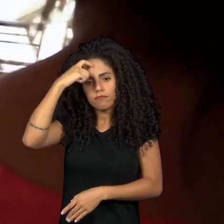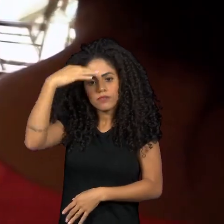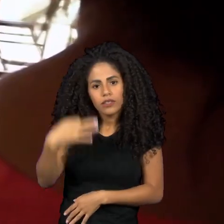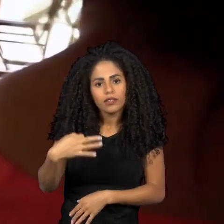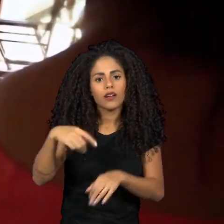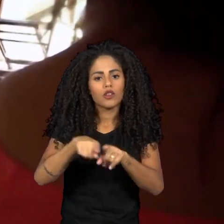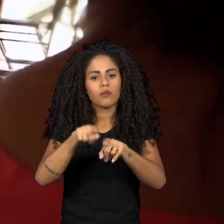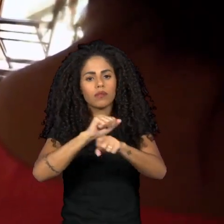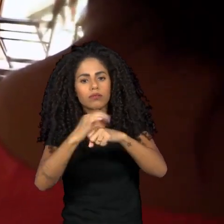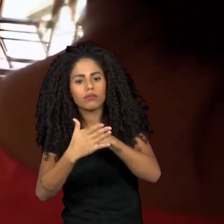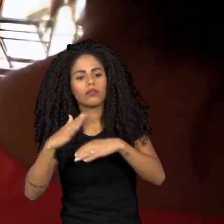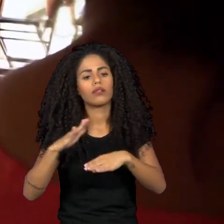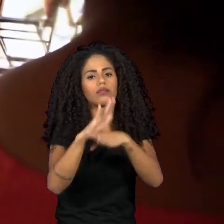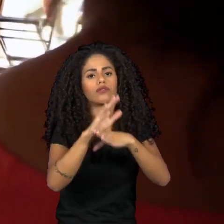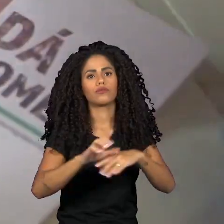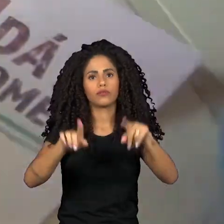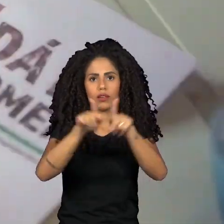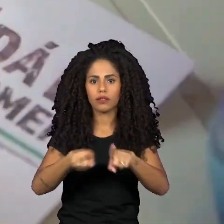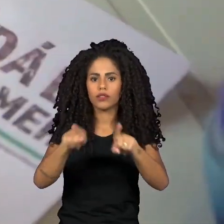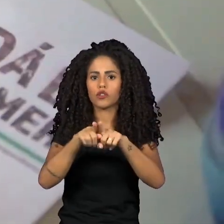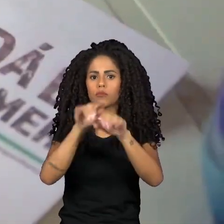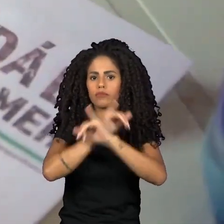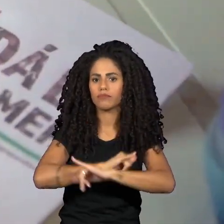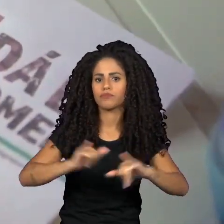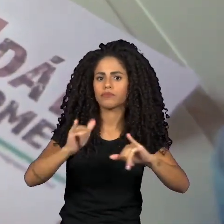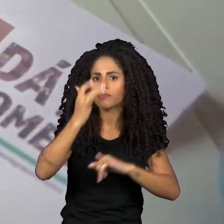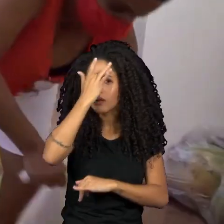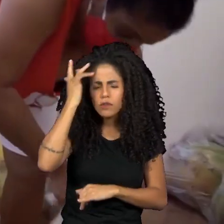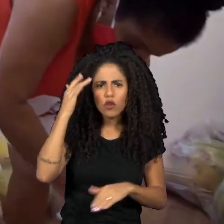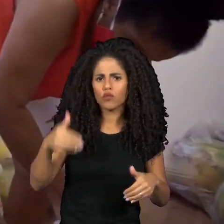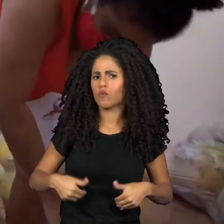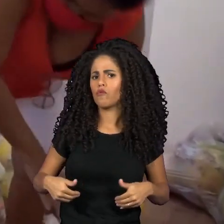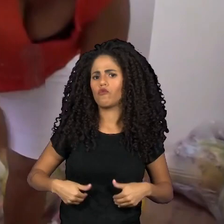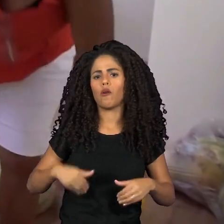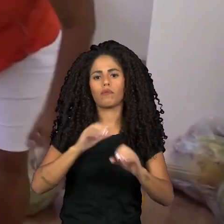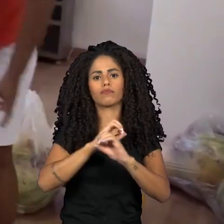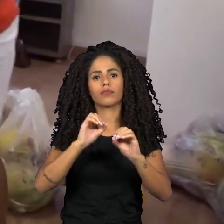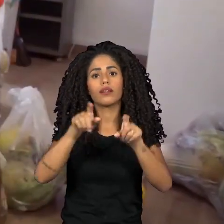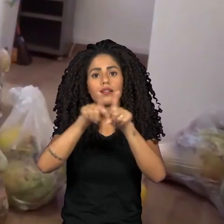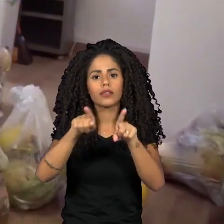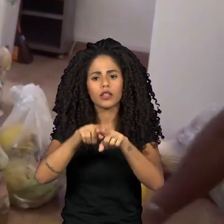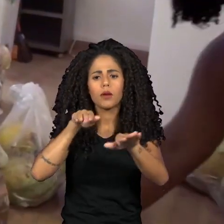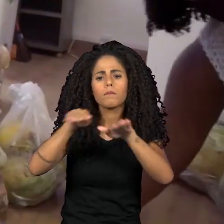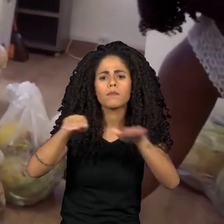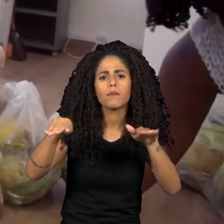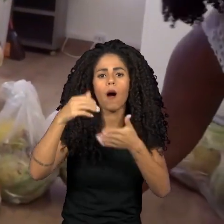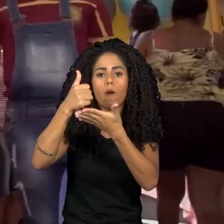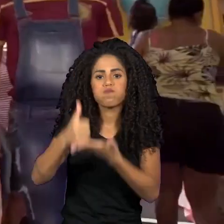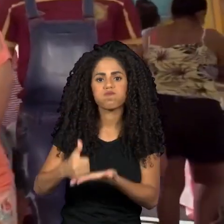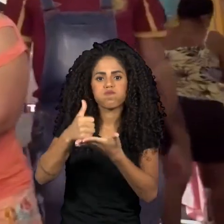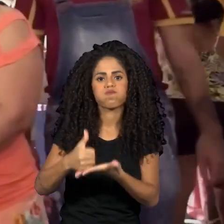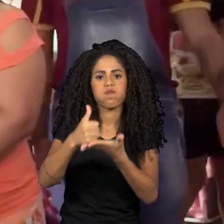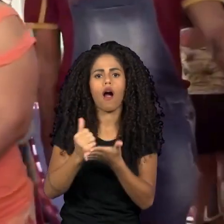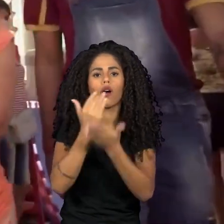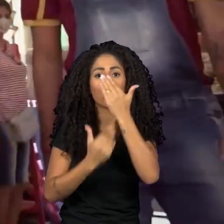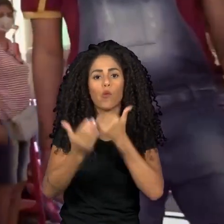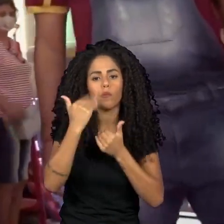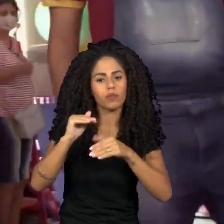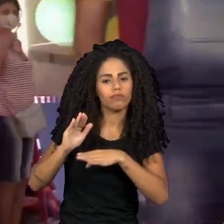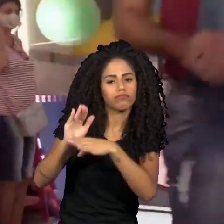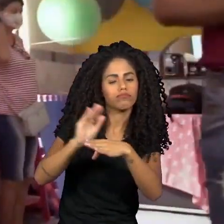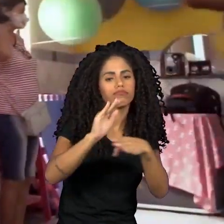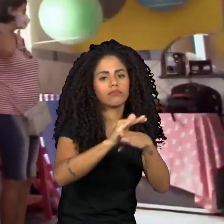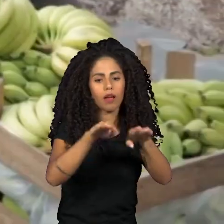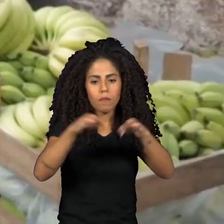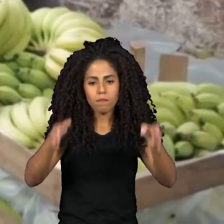Covid, uma campanha bem forte chamada Tem Gente com Fome, que reuniu toneladas e toneladas de alimentos para